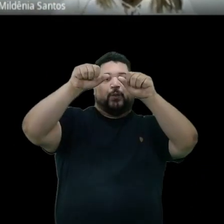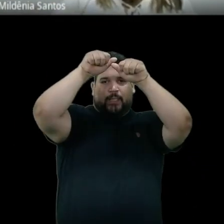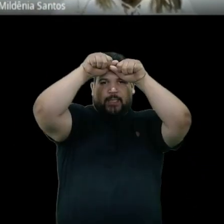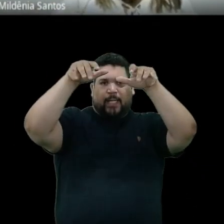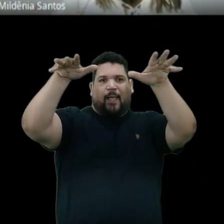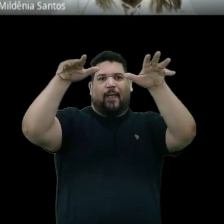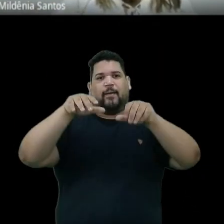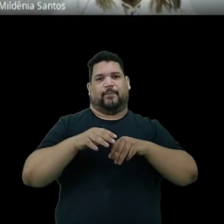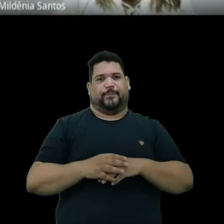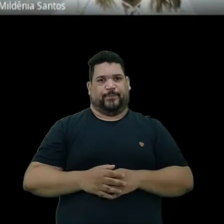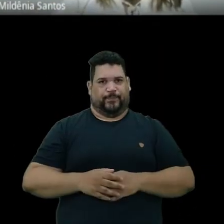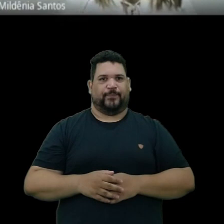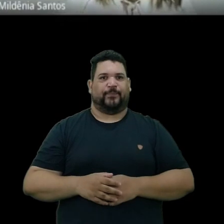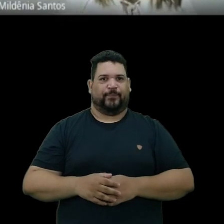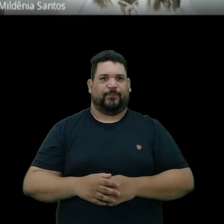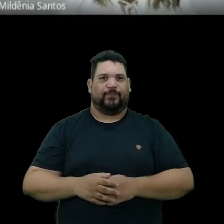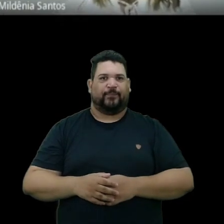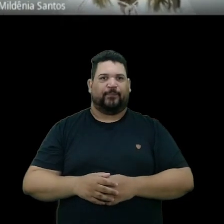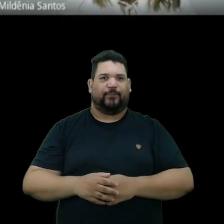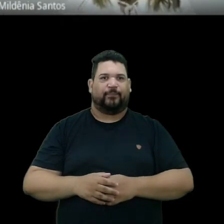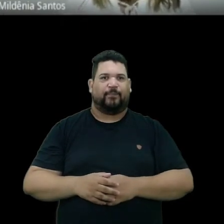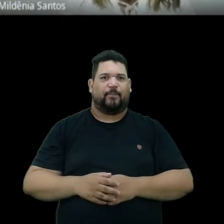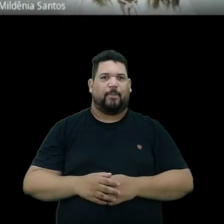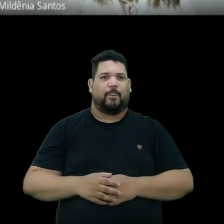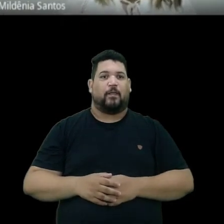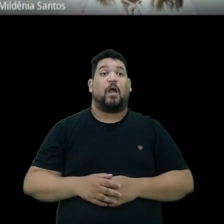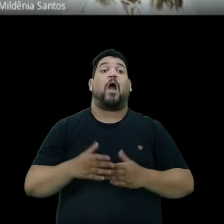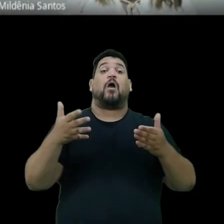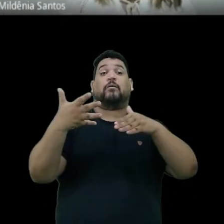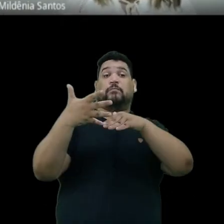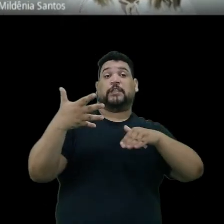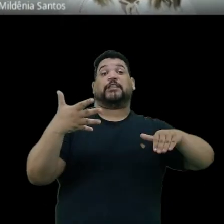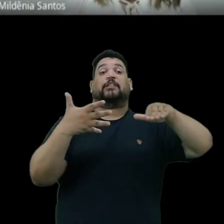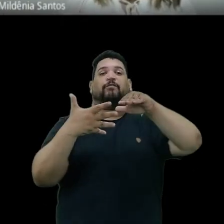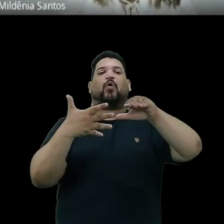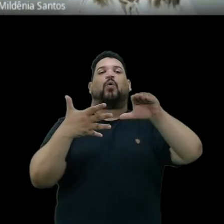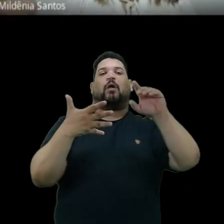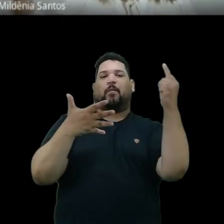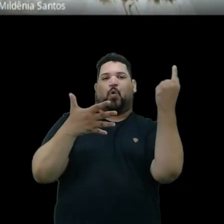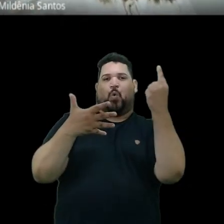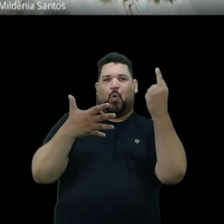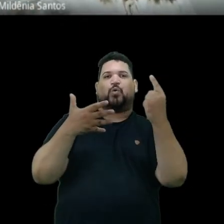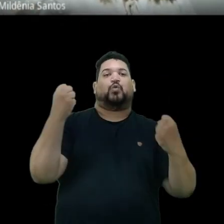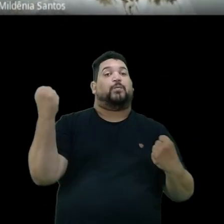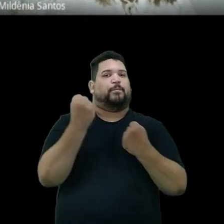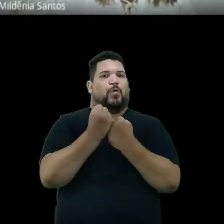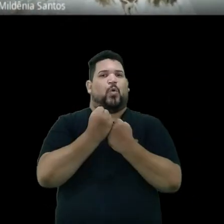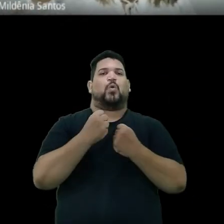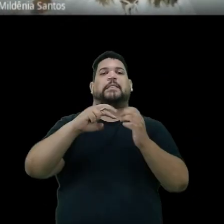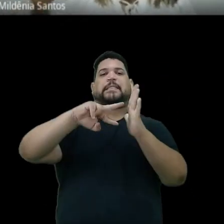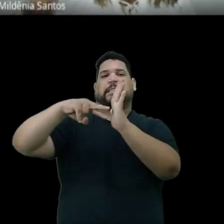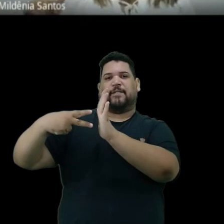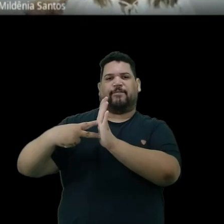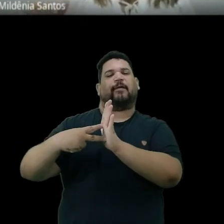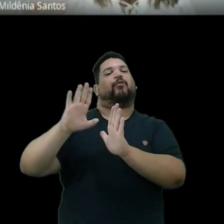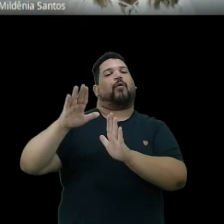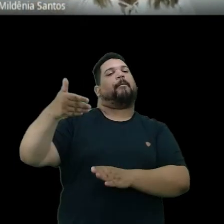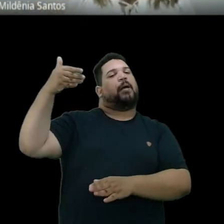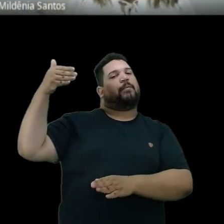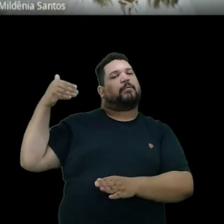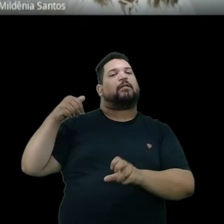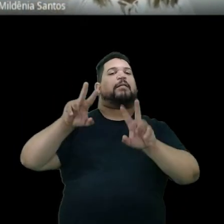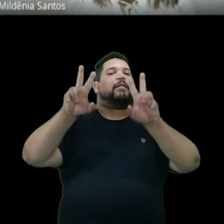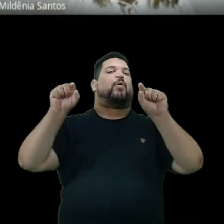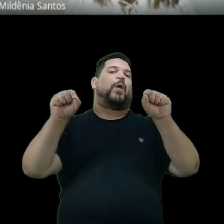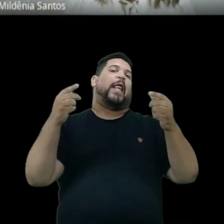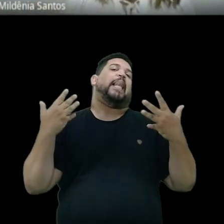Dentro do transtorno, desculpa. E aí a gente vê os níveis. Nível 1 de suporte seria o que anteriormente era chamado de leve.